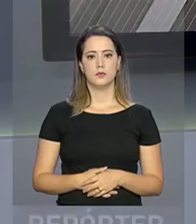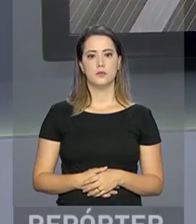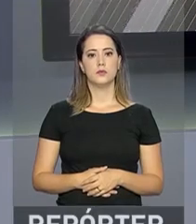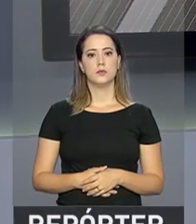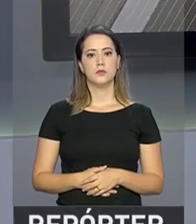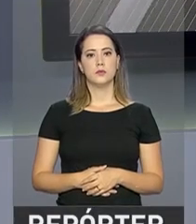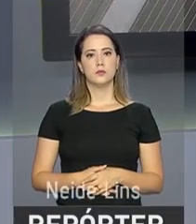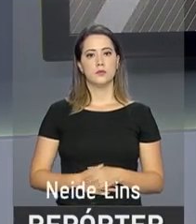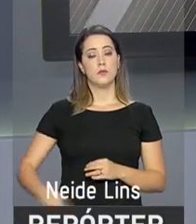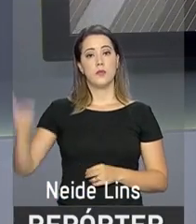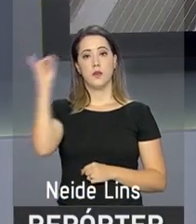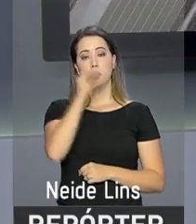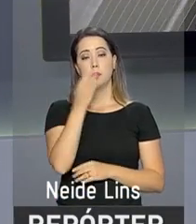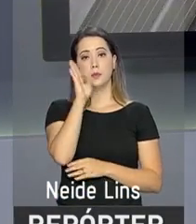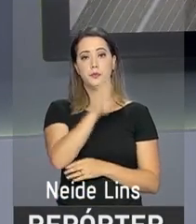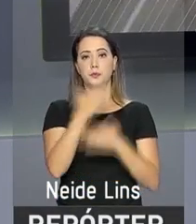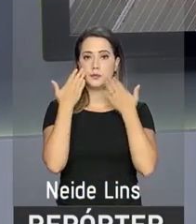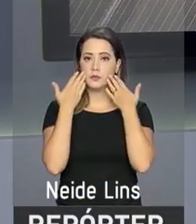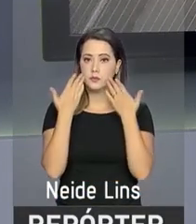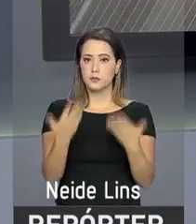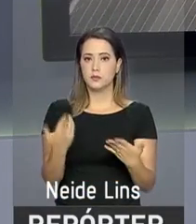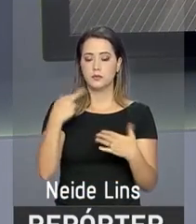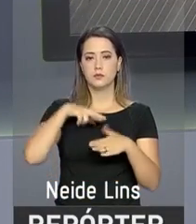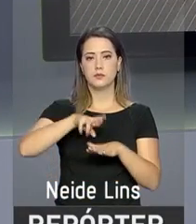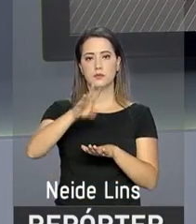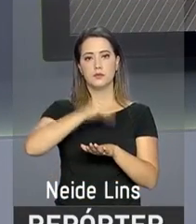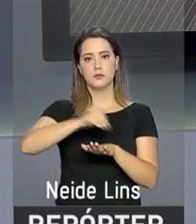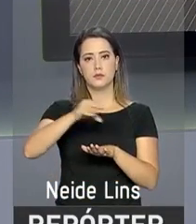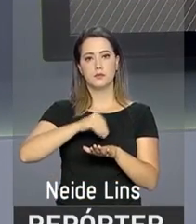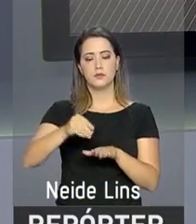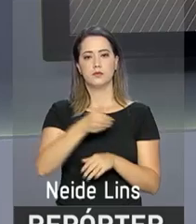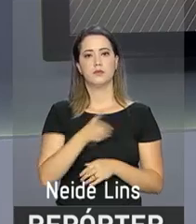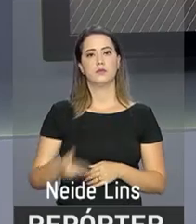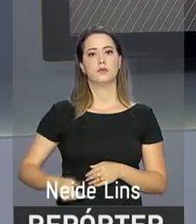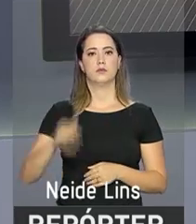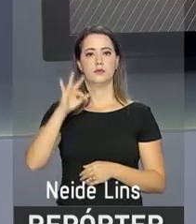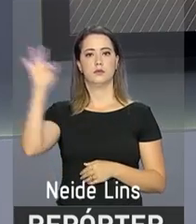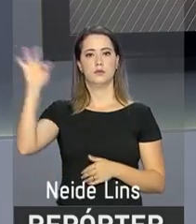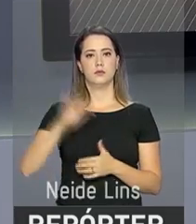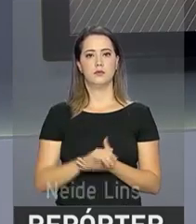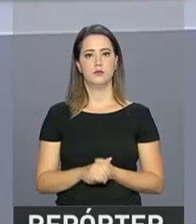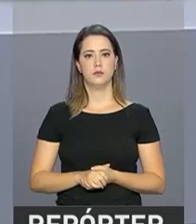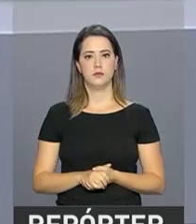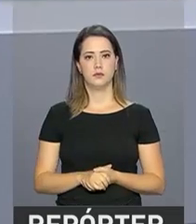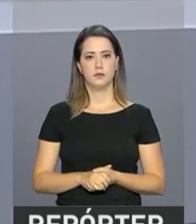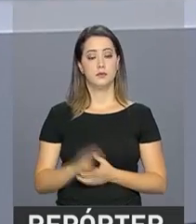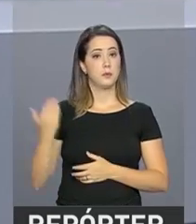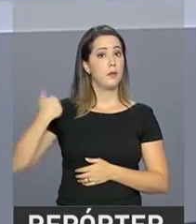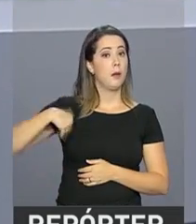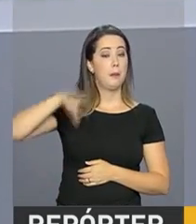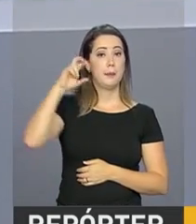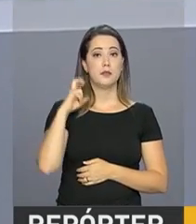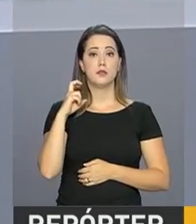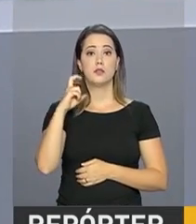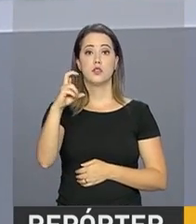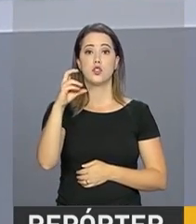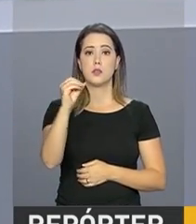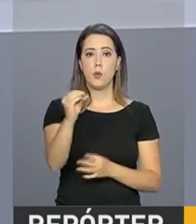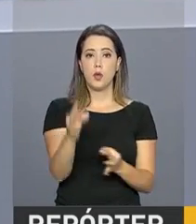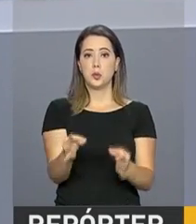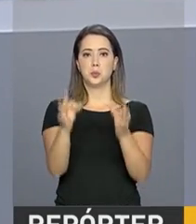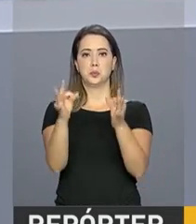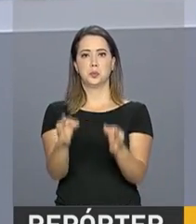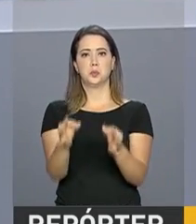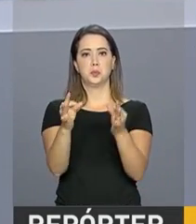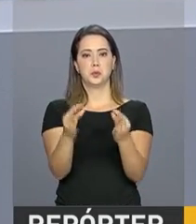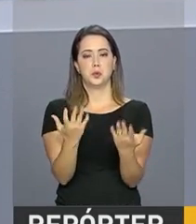olá boa tarde no ar o repórter nbr com as notícias do governo federal mais de 50 toneladas de lixo